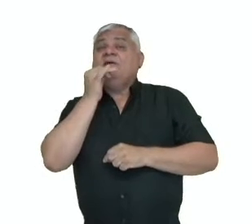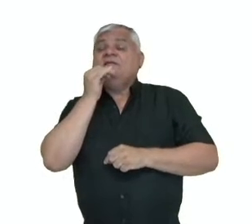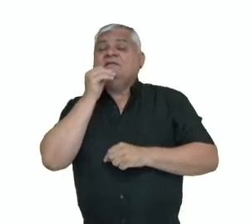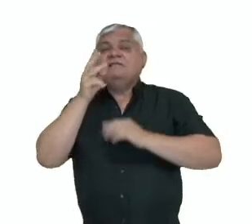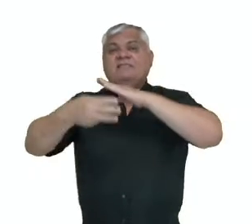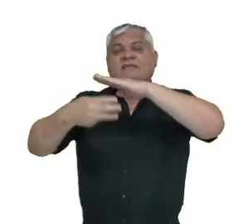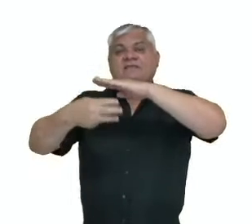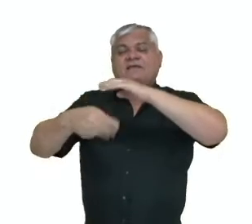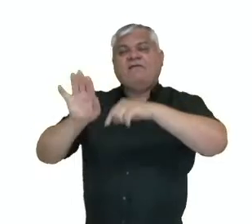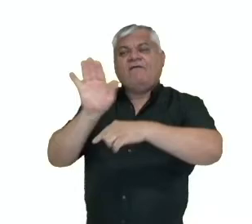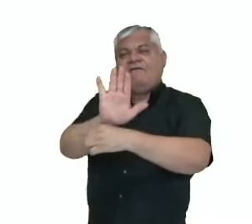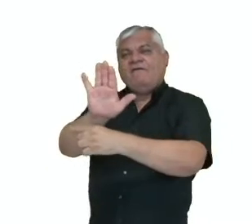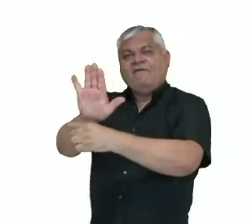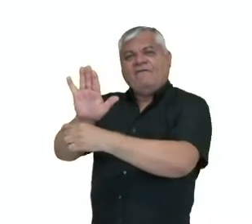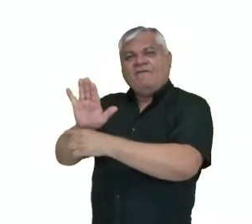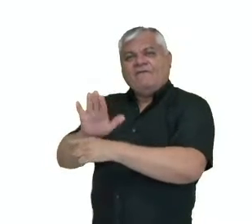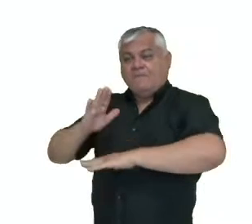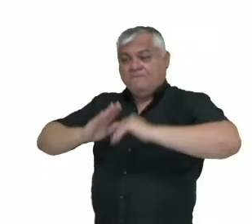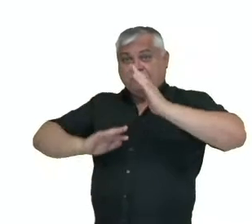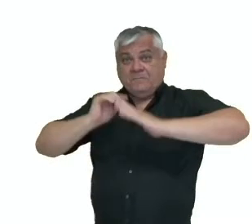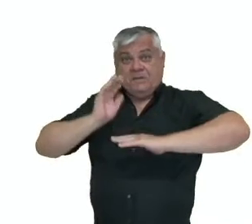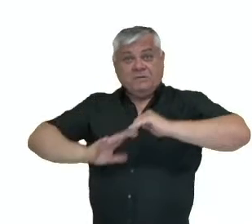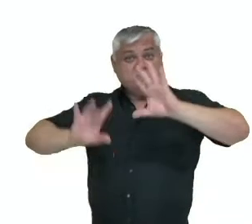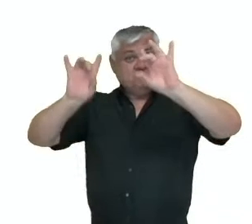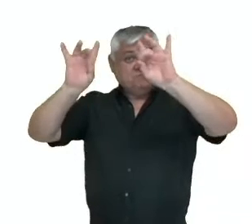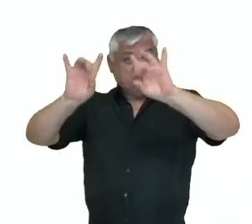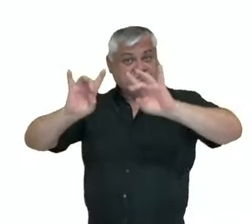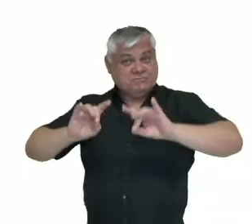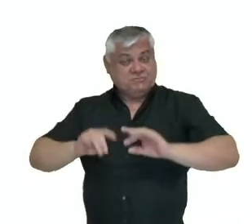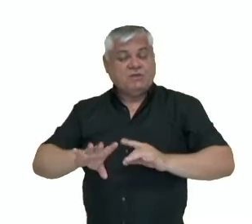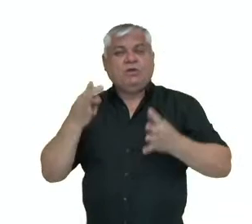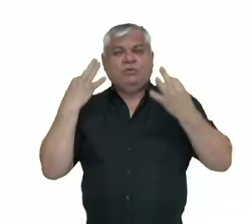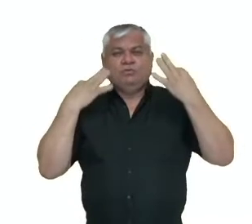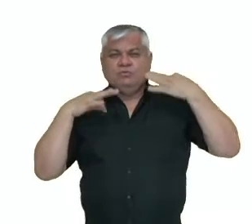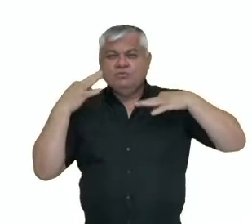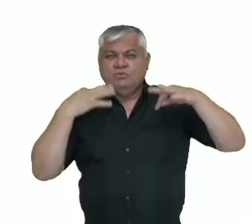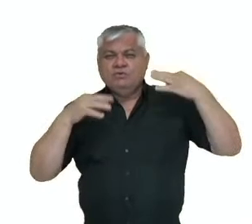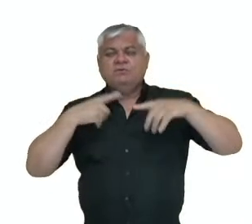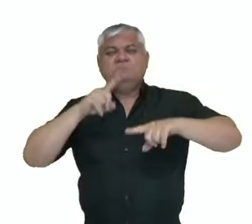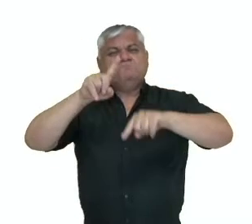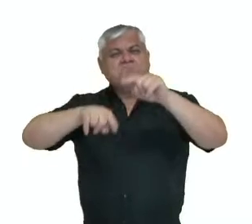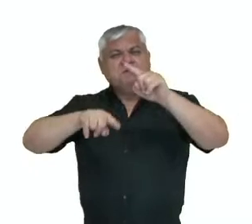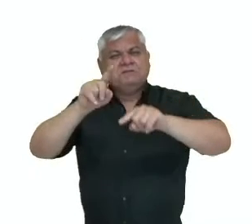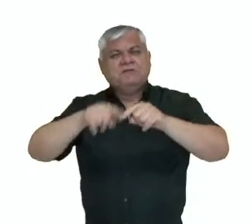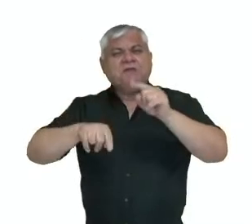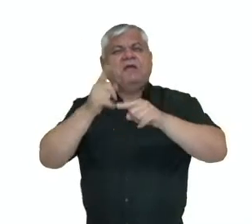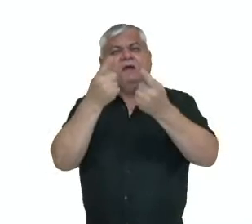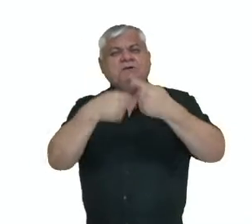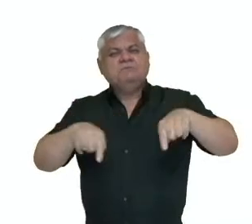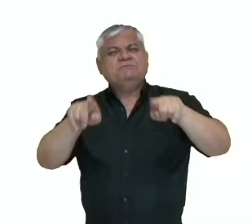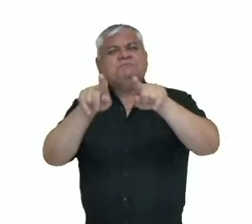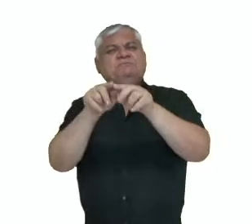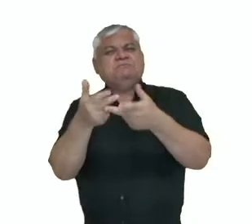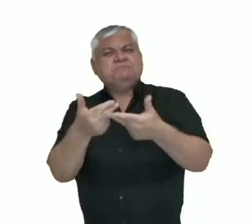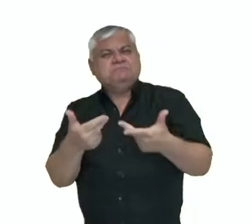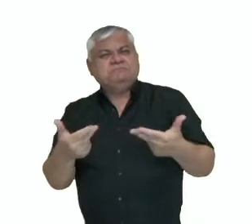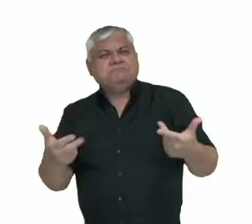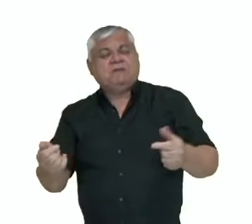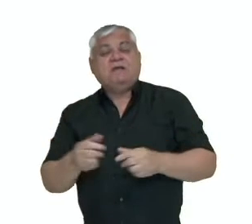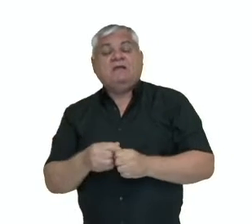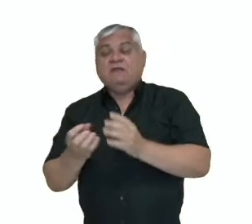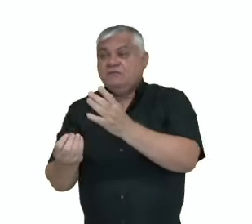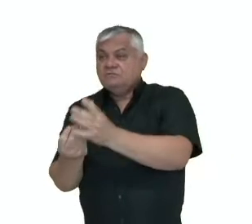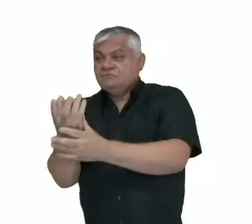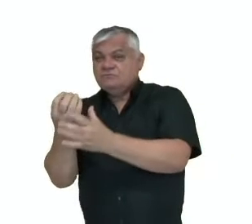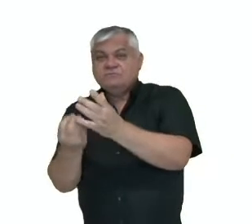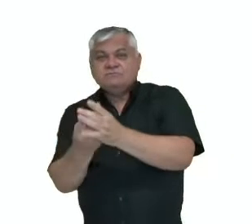de serviços especializados, indo do turismo ao beneficiamento de material reciclável. As organizações surgem para